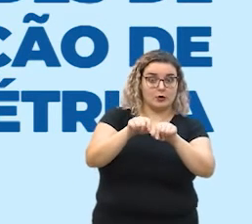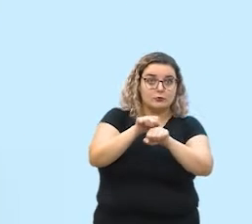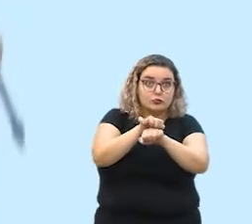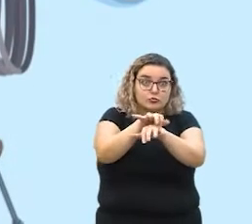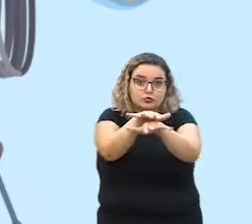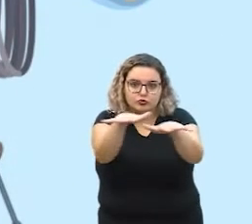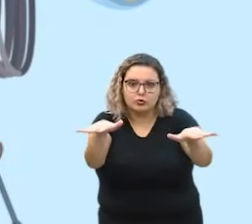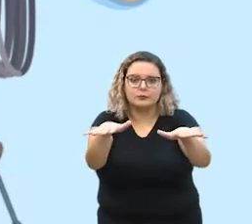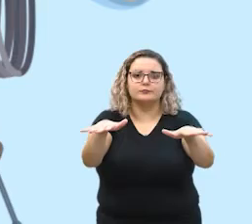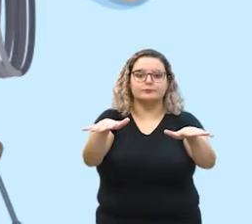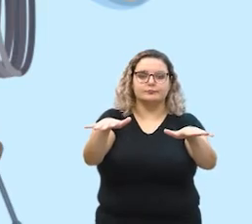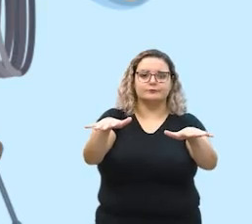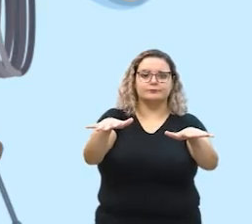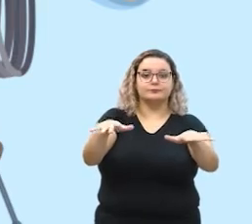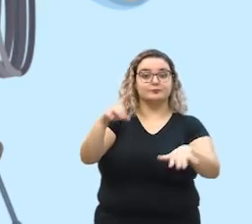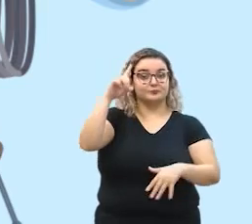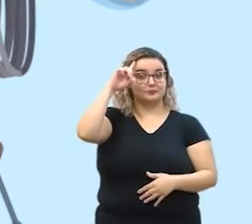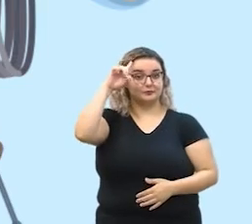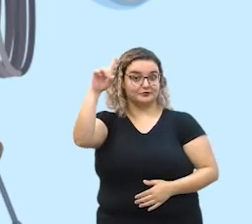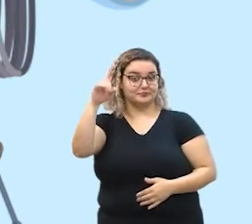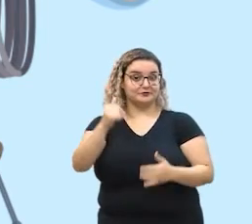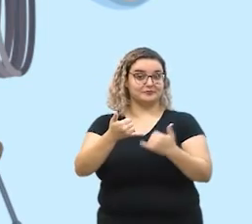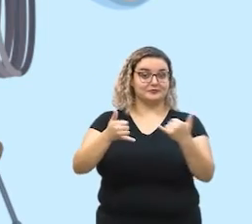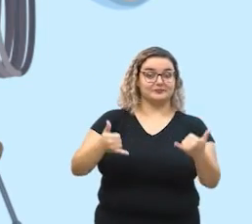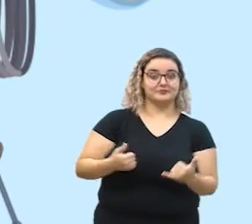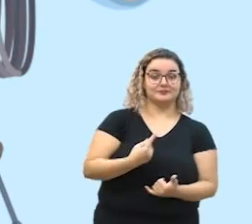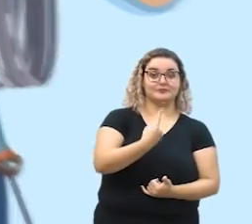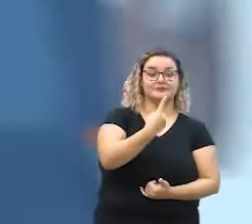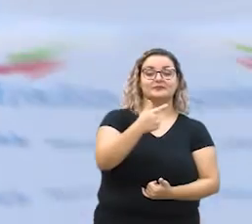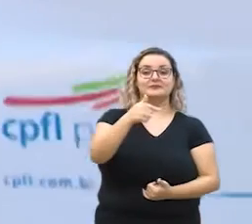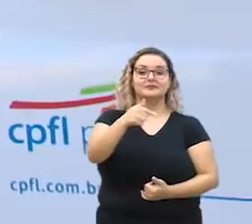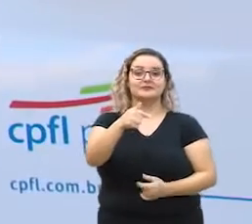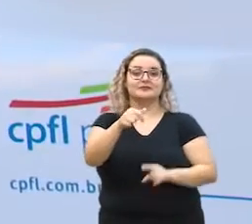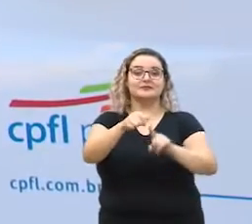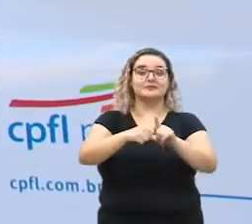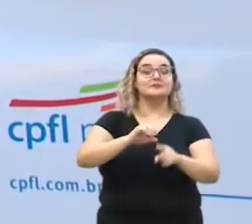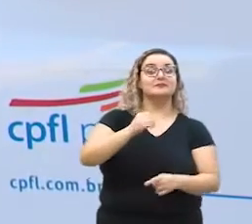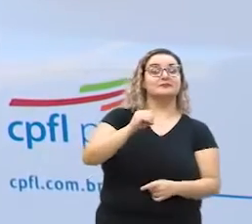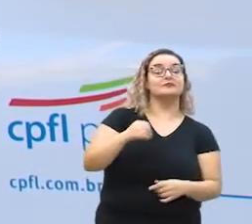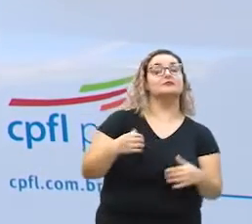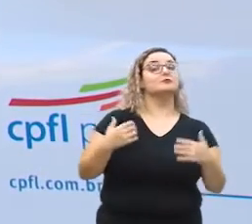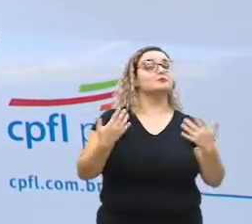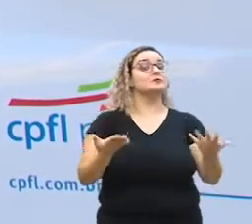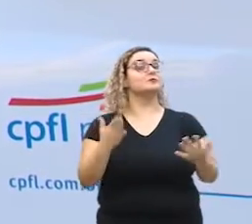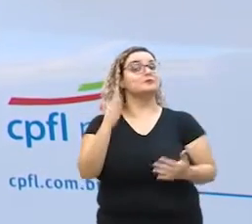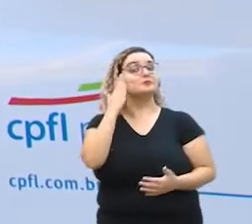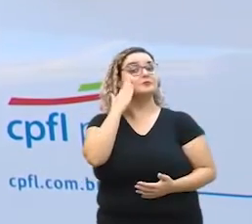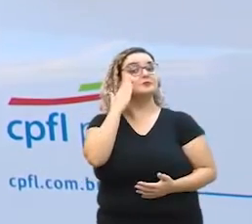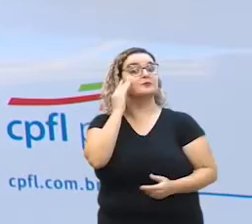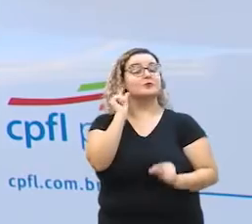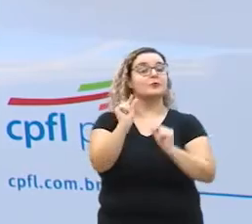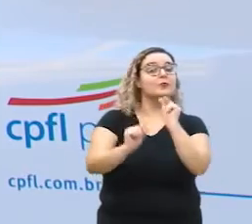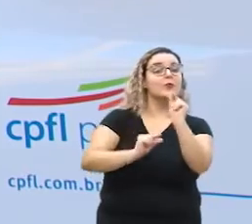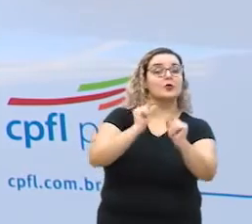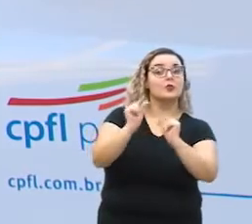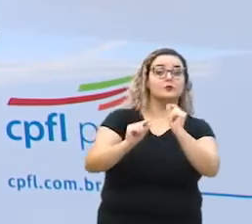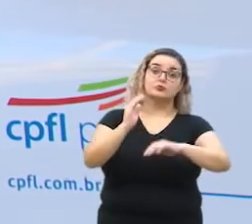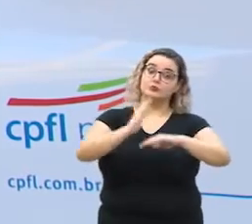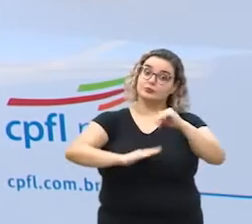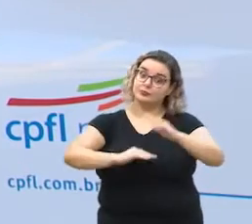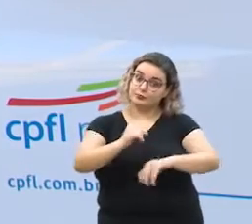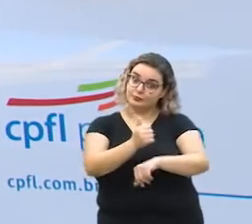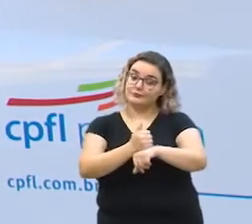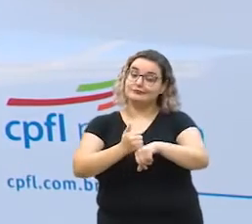energia elétrica. O dia do eletricista é 17 de outubro. Bom, e para a gente entender um pouquinho mais sobre a profissão